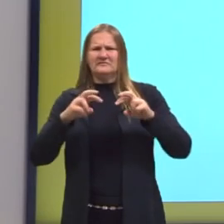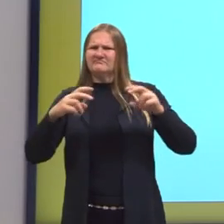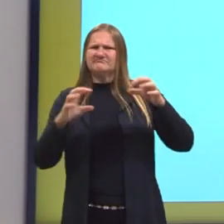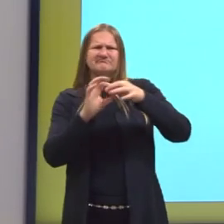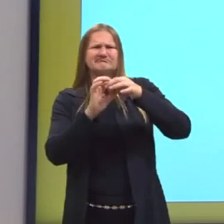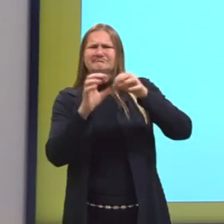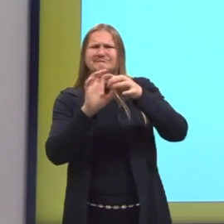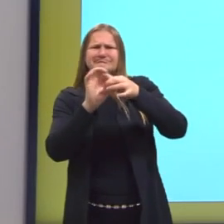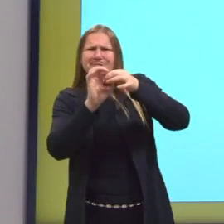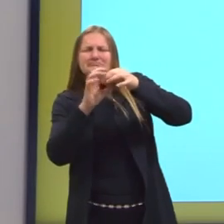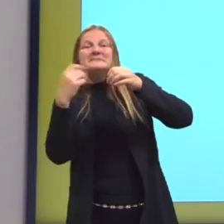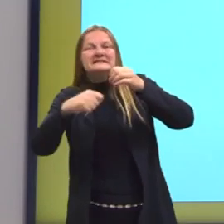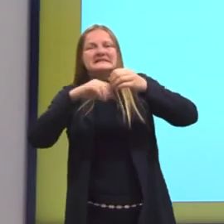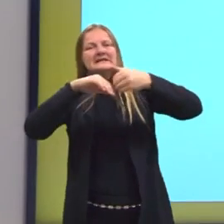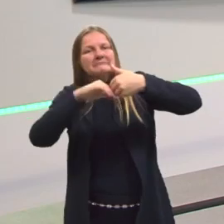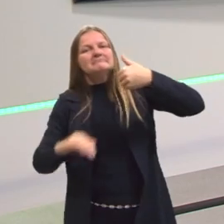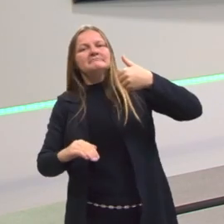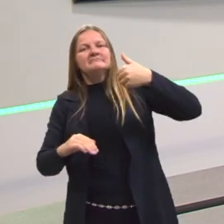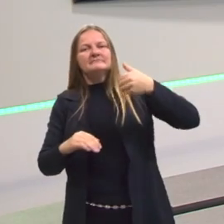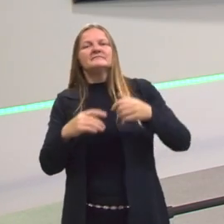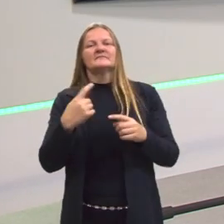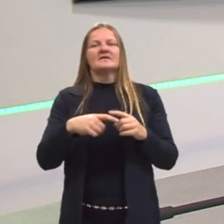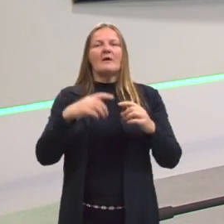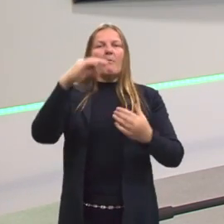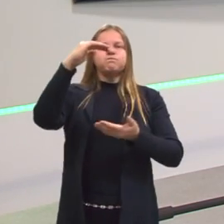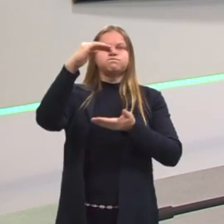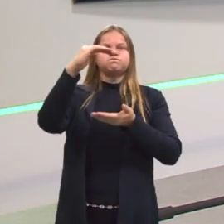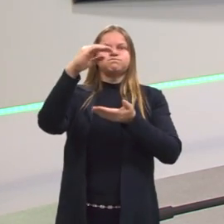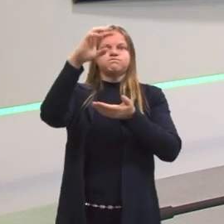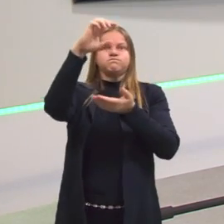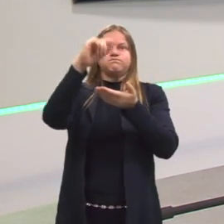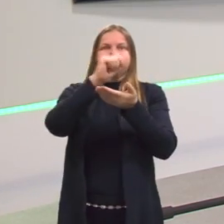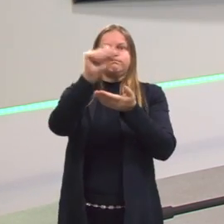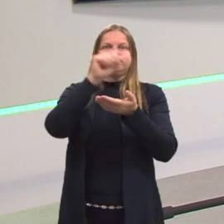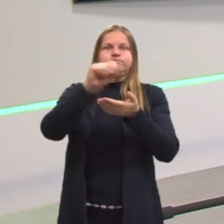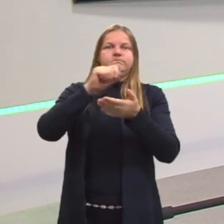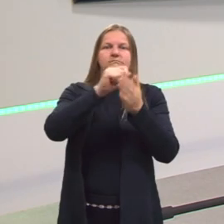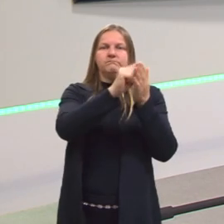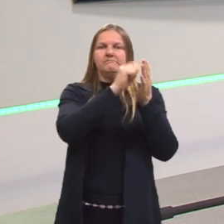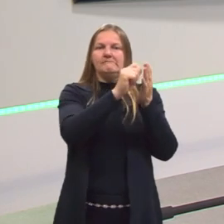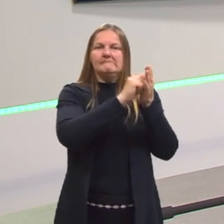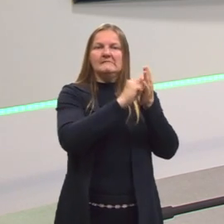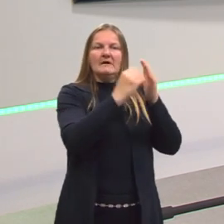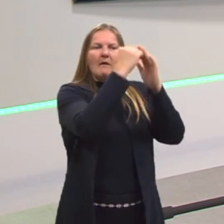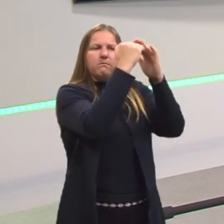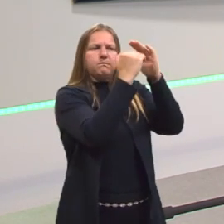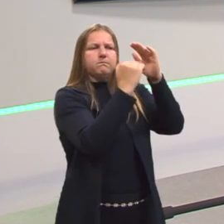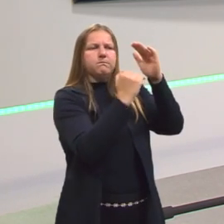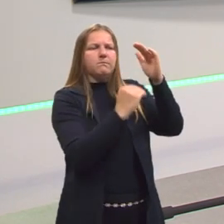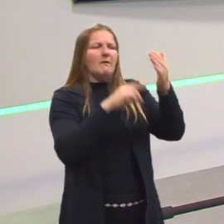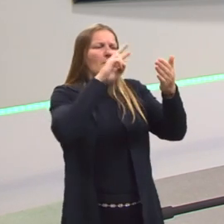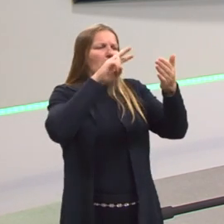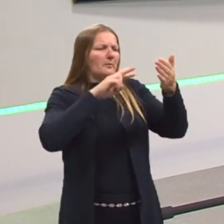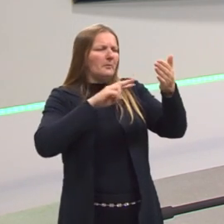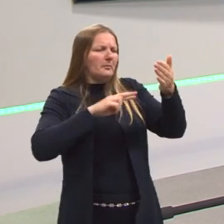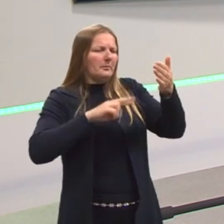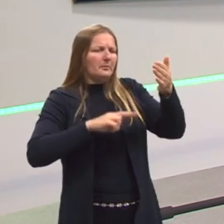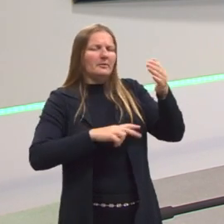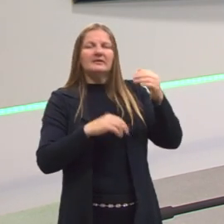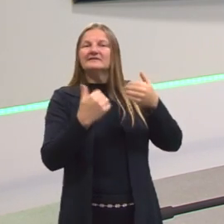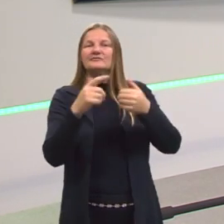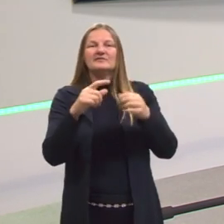únicos então eu construo aquele blocão enorme e um parágrafo só não separa por